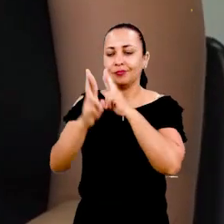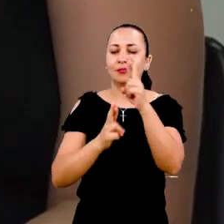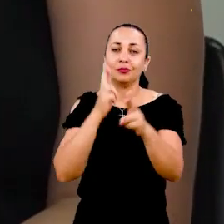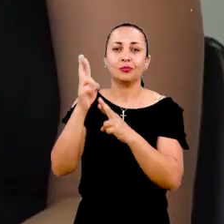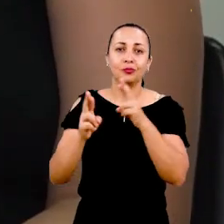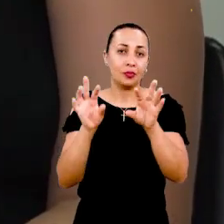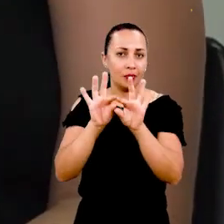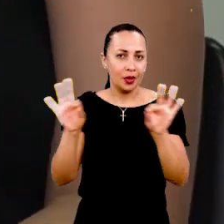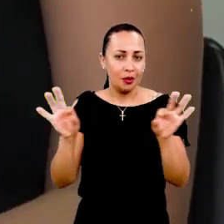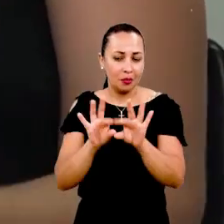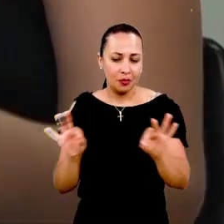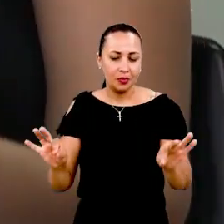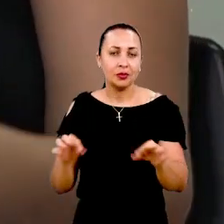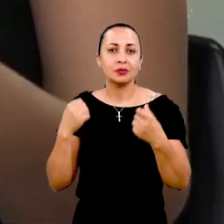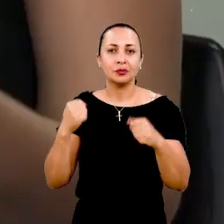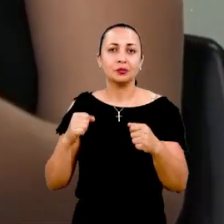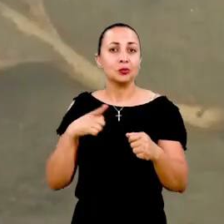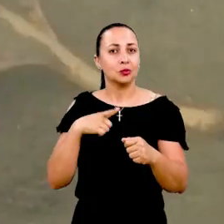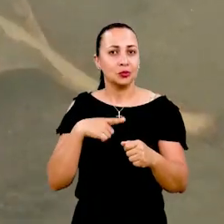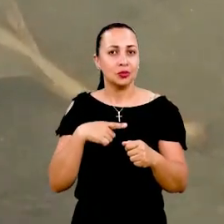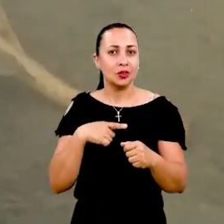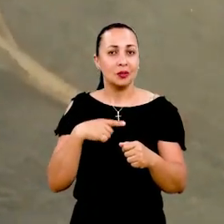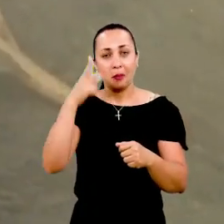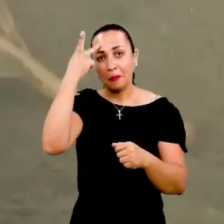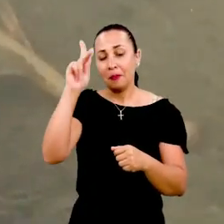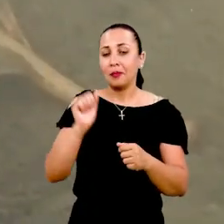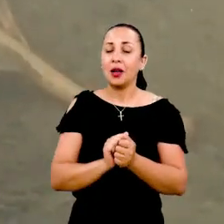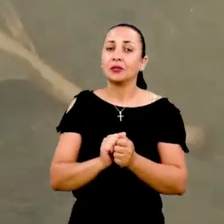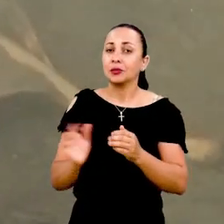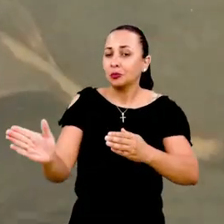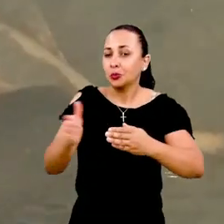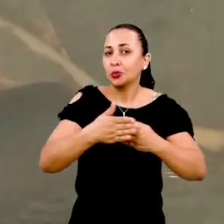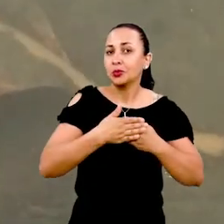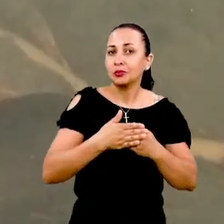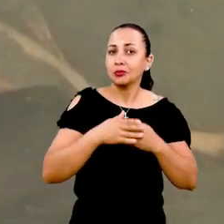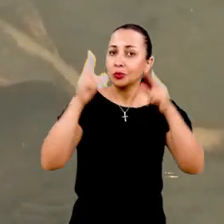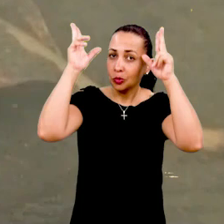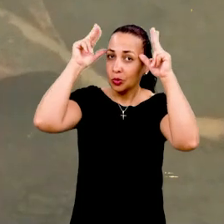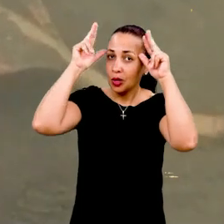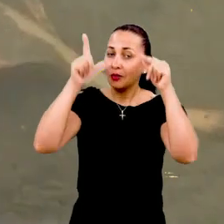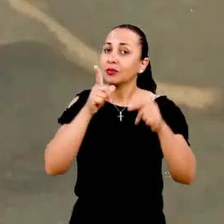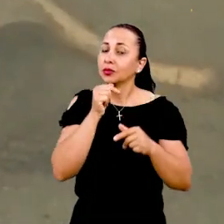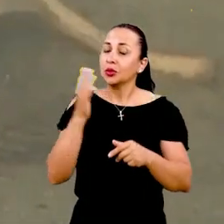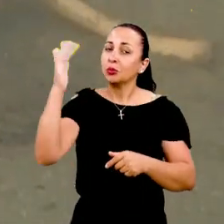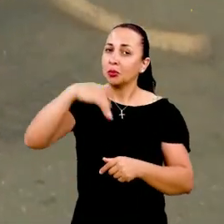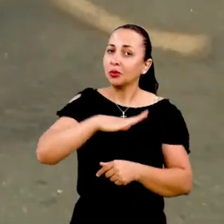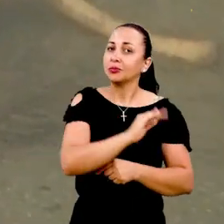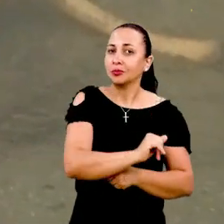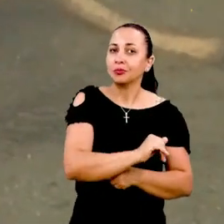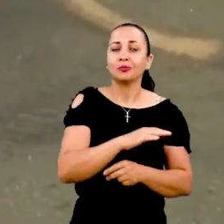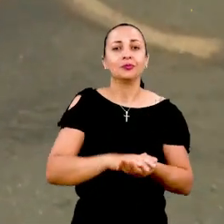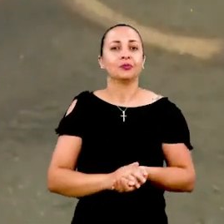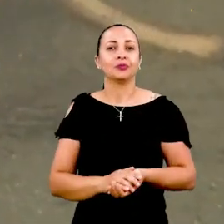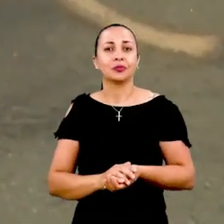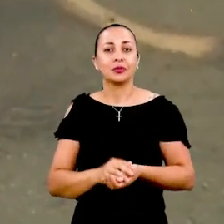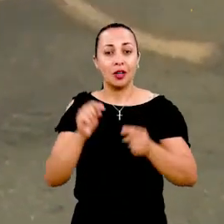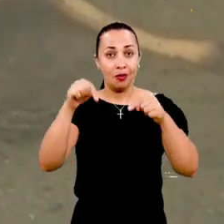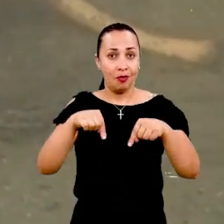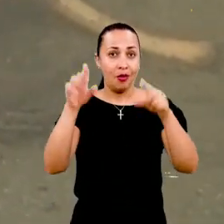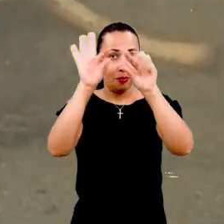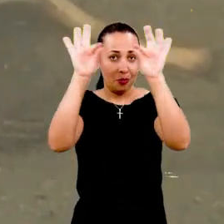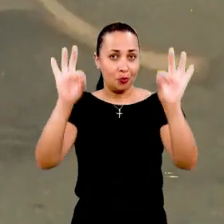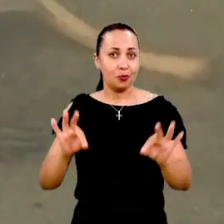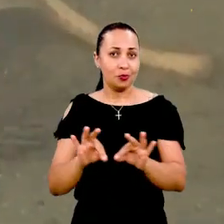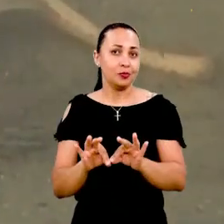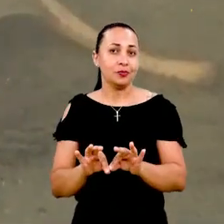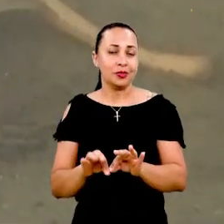decisão em relação às medidas que podem ser tomadas para a proteção dos cavalos marinhos e para a conservação dos cavalos marinhos. Então,